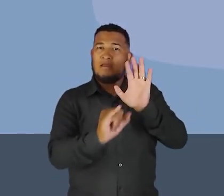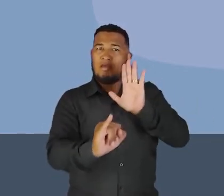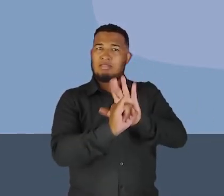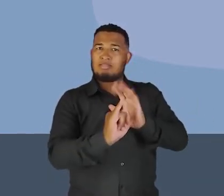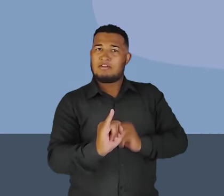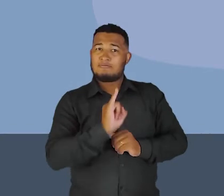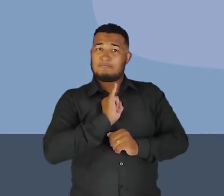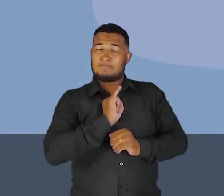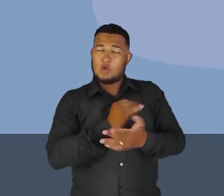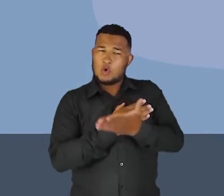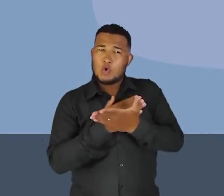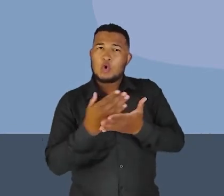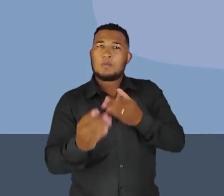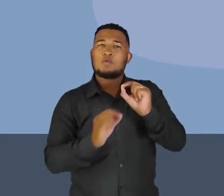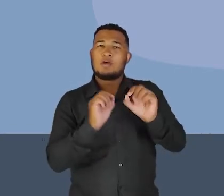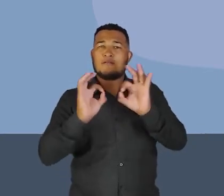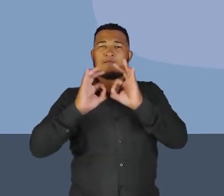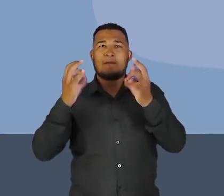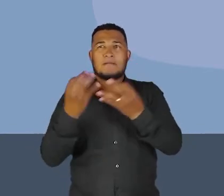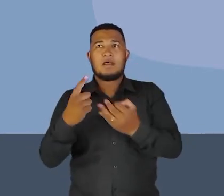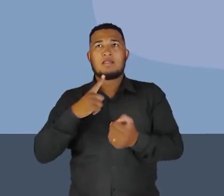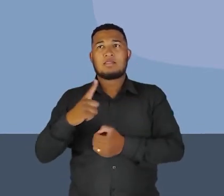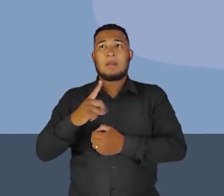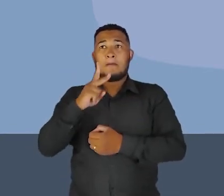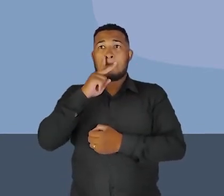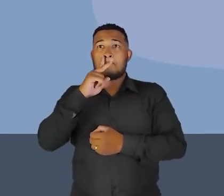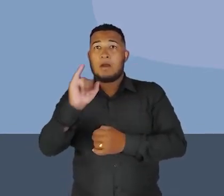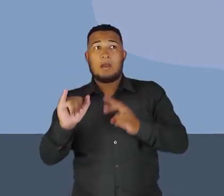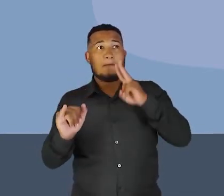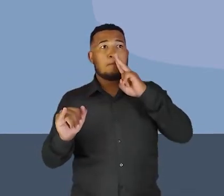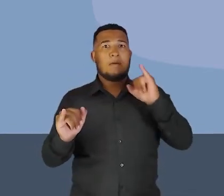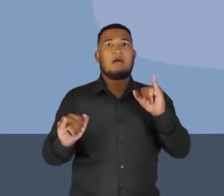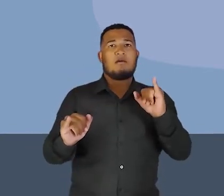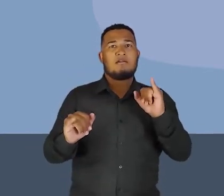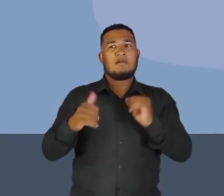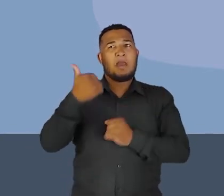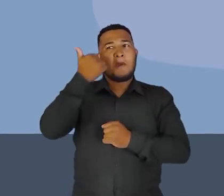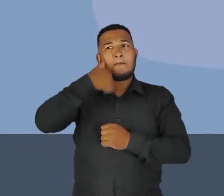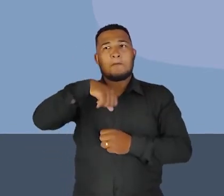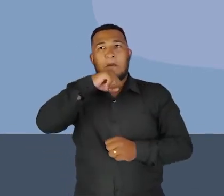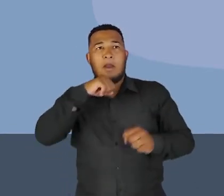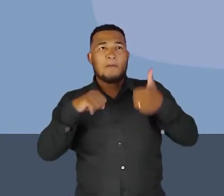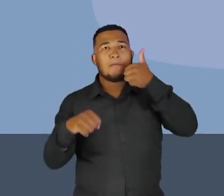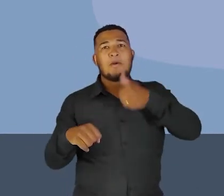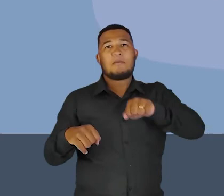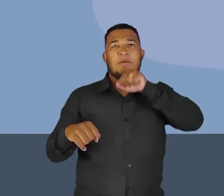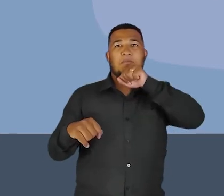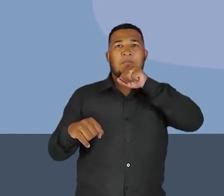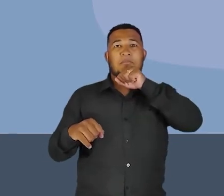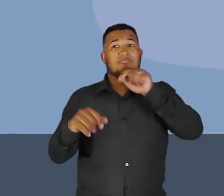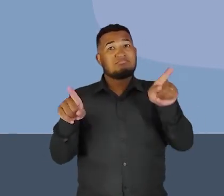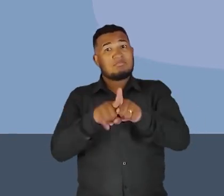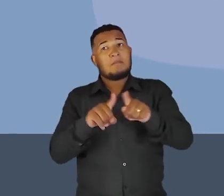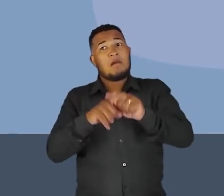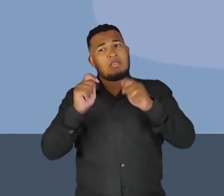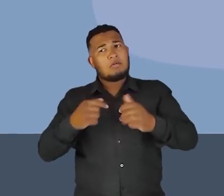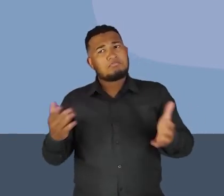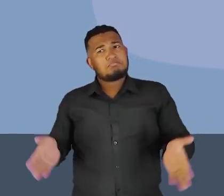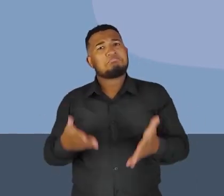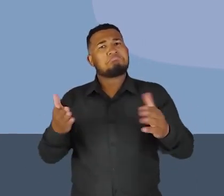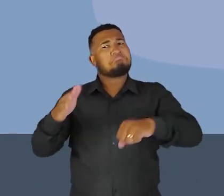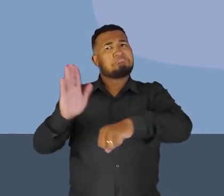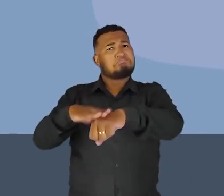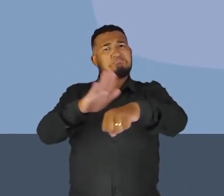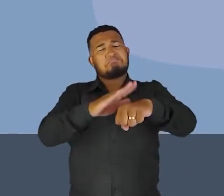então famílias aí que podem ter 2 pais, né, 2 mães, famílias que podem partir para a produção independente,